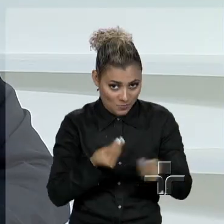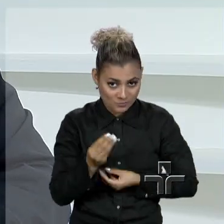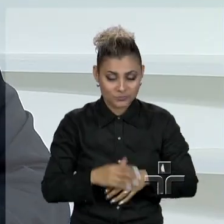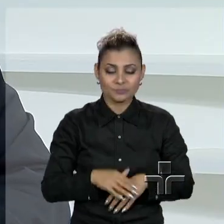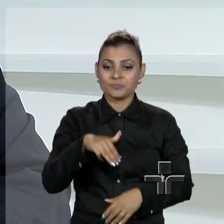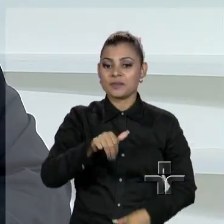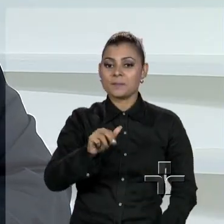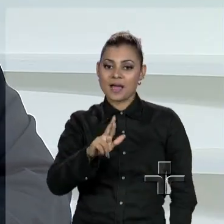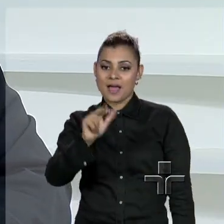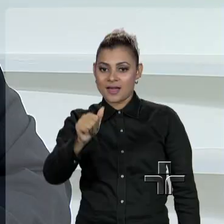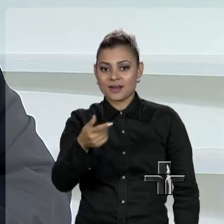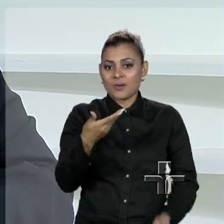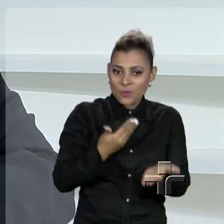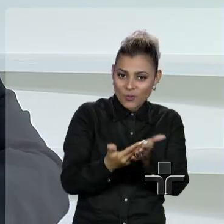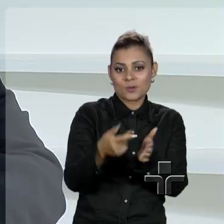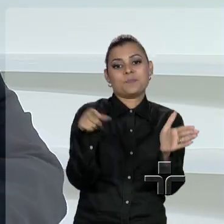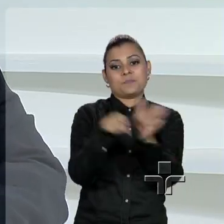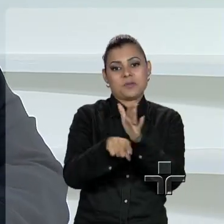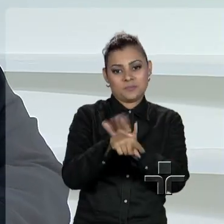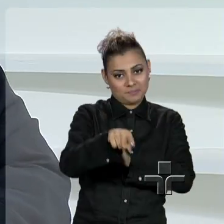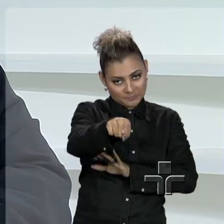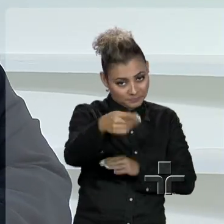Mara começou a perguntar.